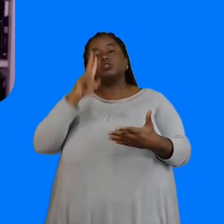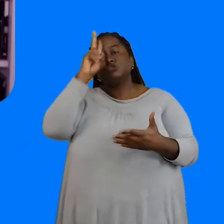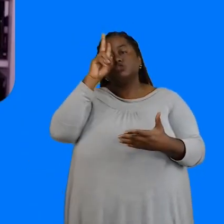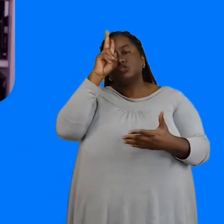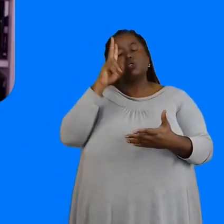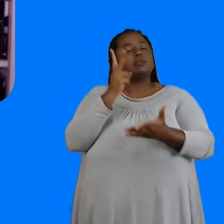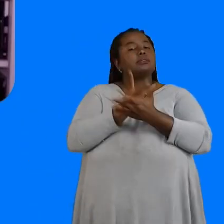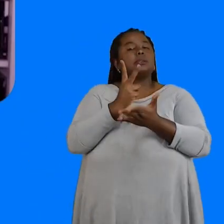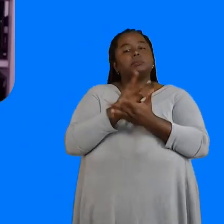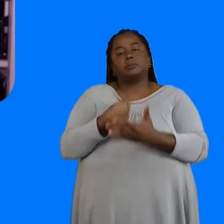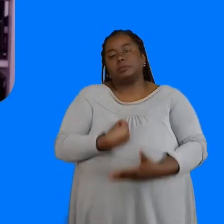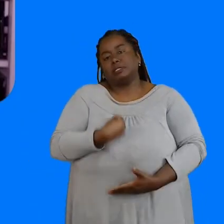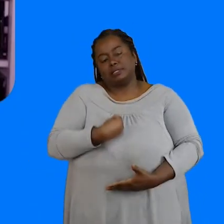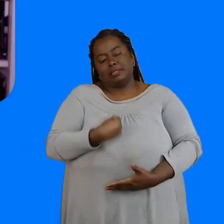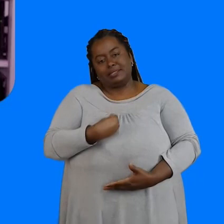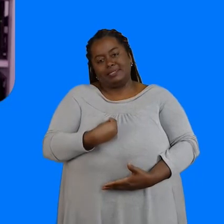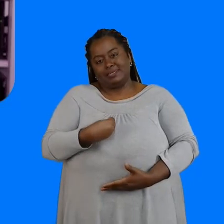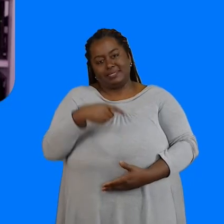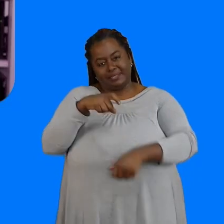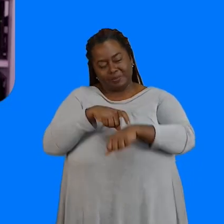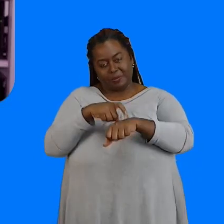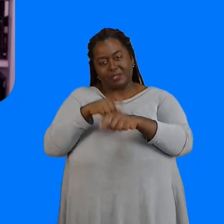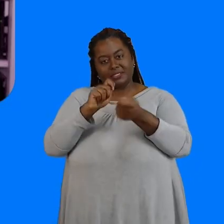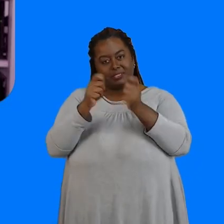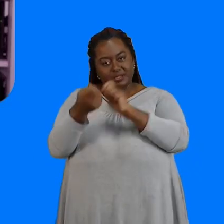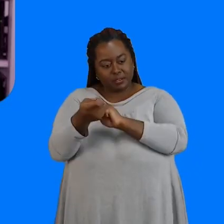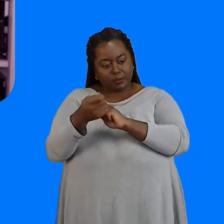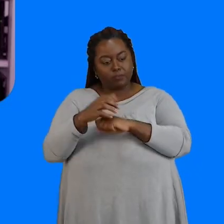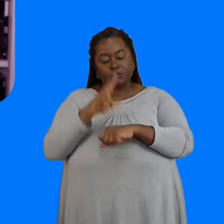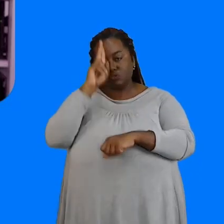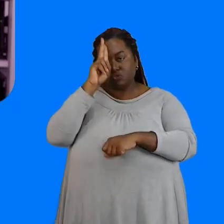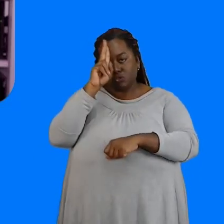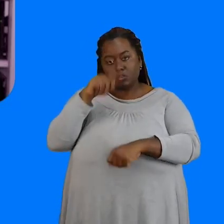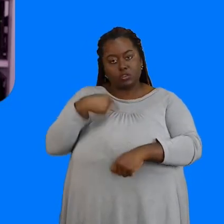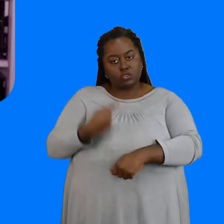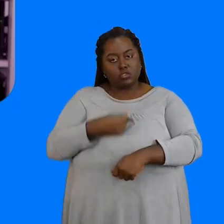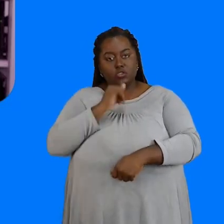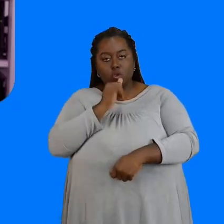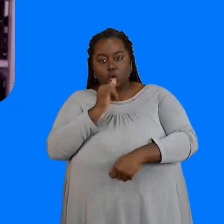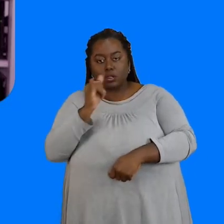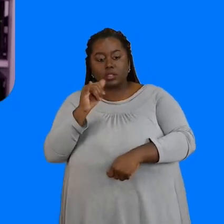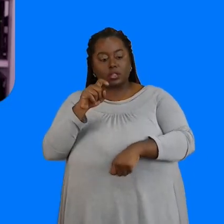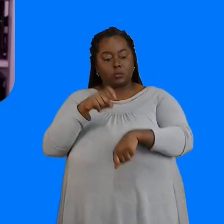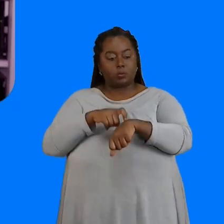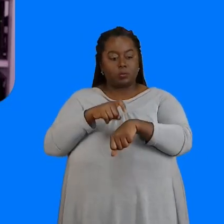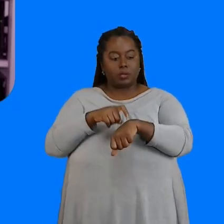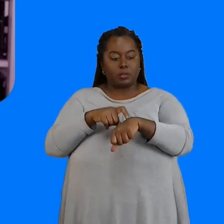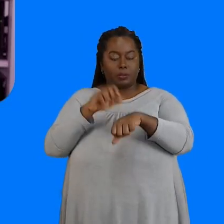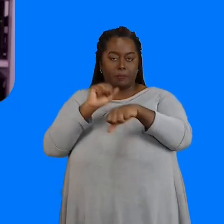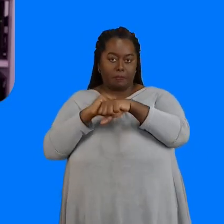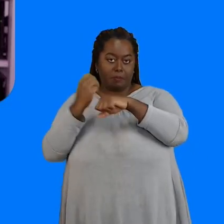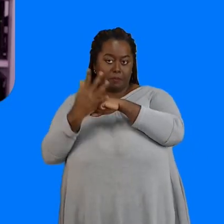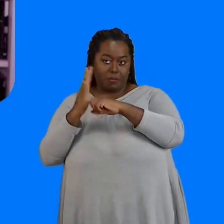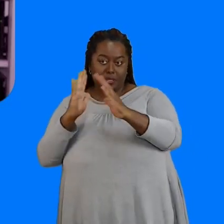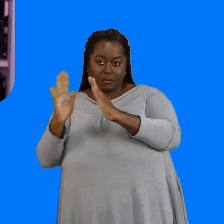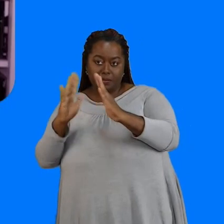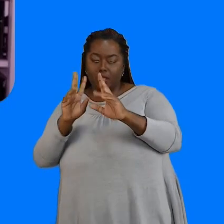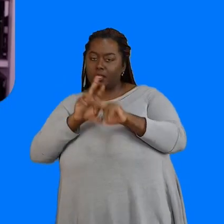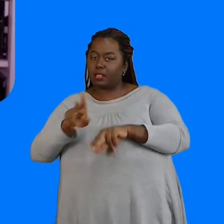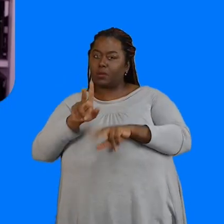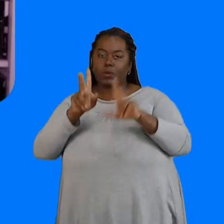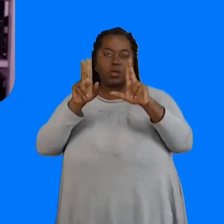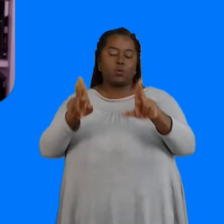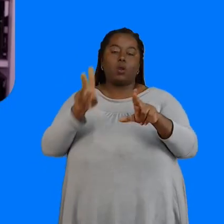presente nessas transições. As histórias que nós contamos durante a pandemia não são as histórias que nós contávamos quando estávamos antes